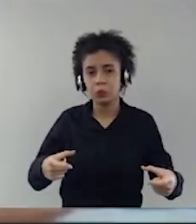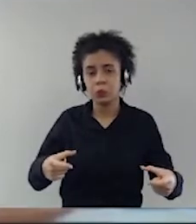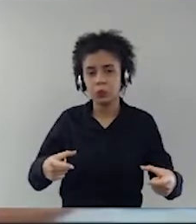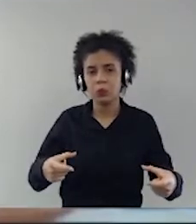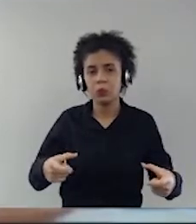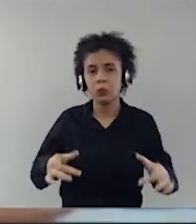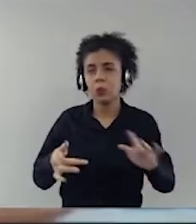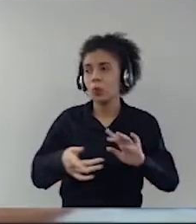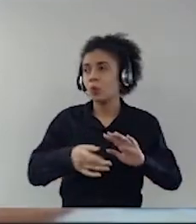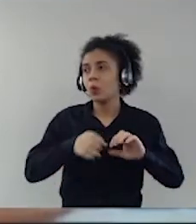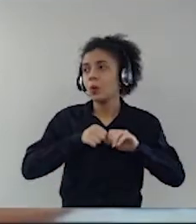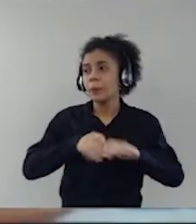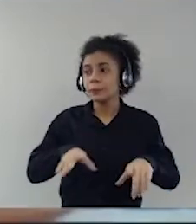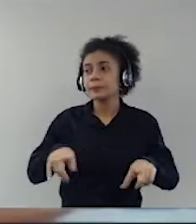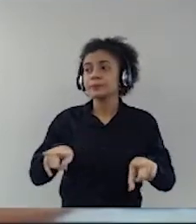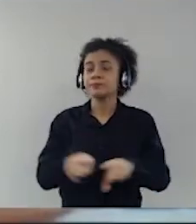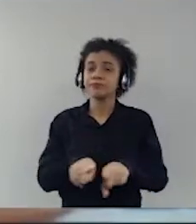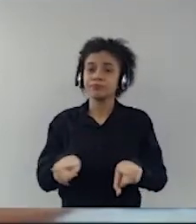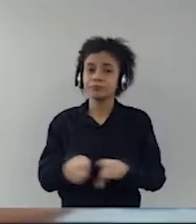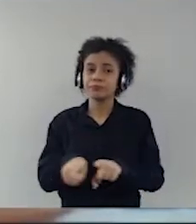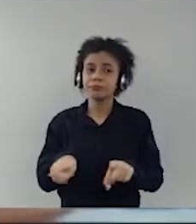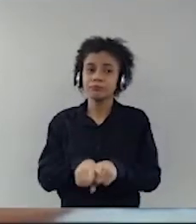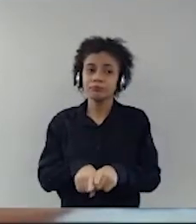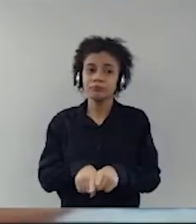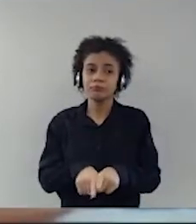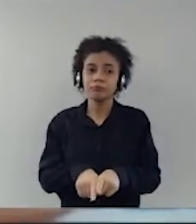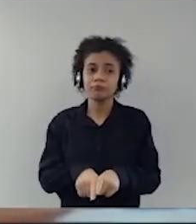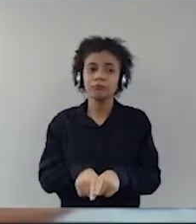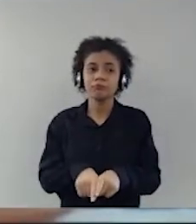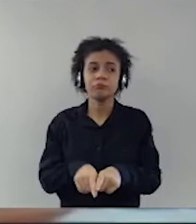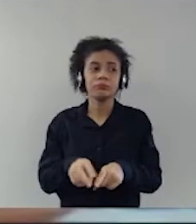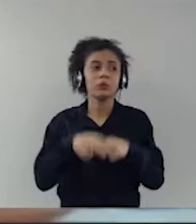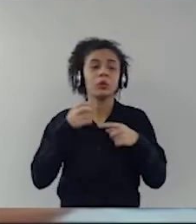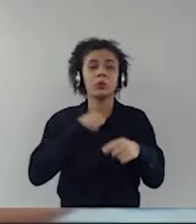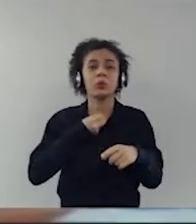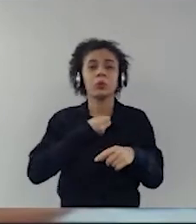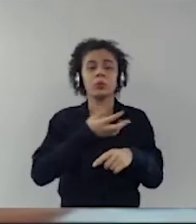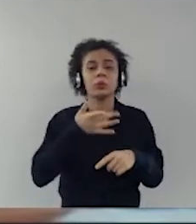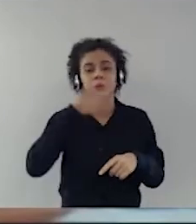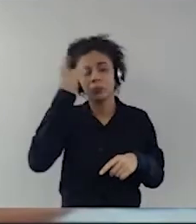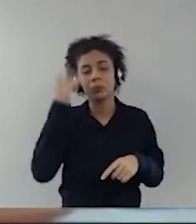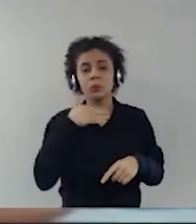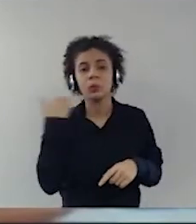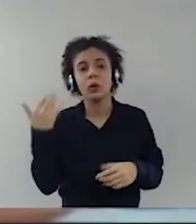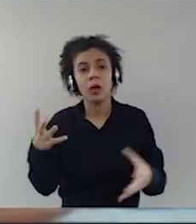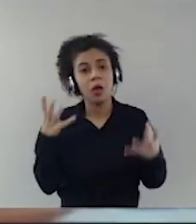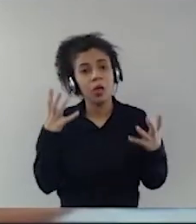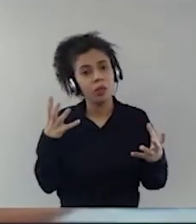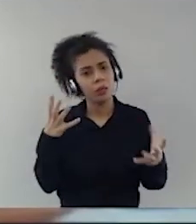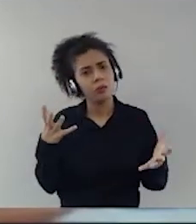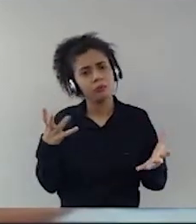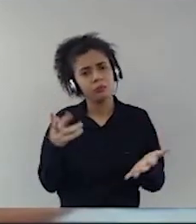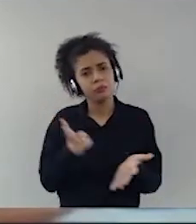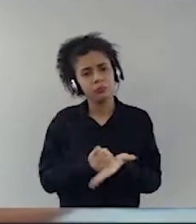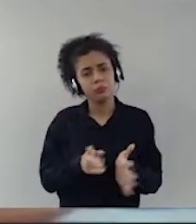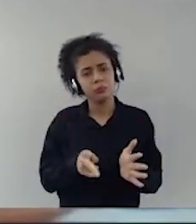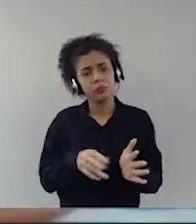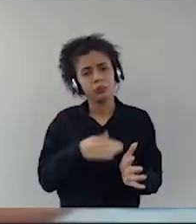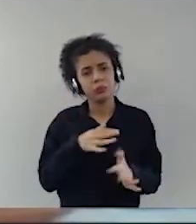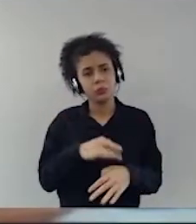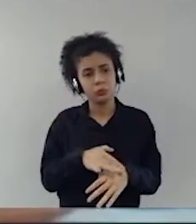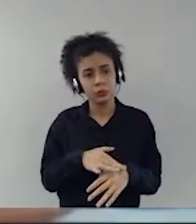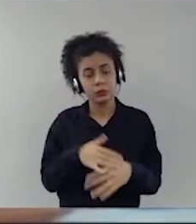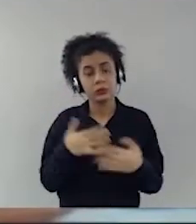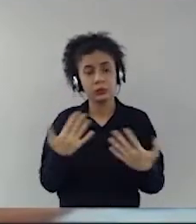do contágio, como pelo número de mortes, pela gravidade mesmo da doença, né?